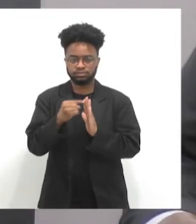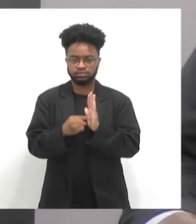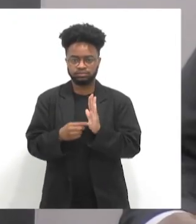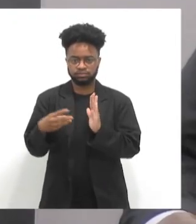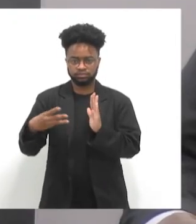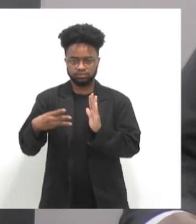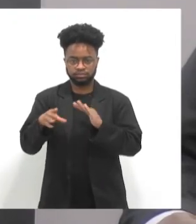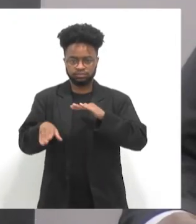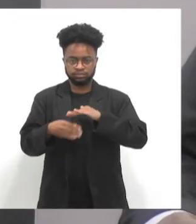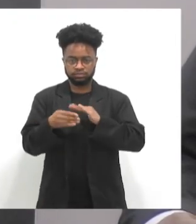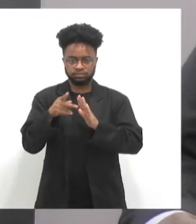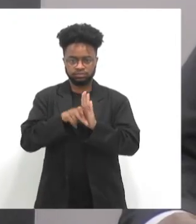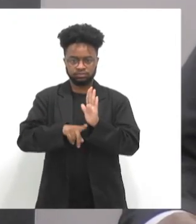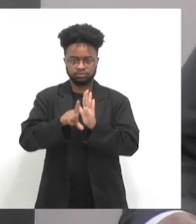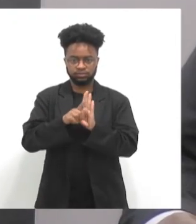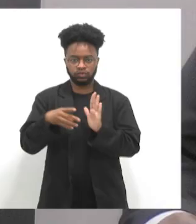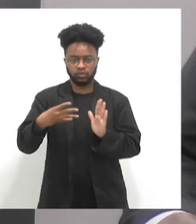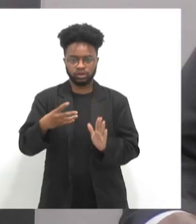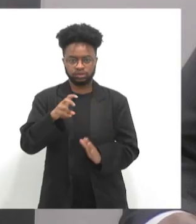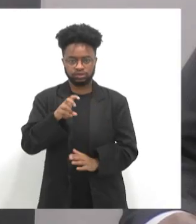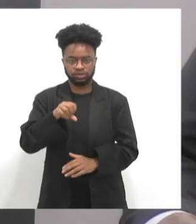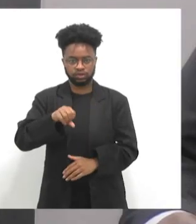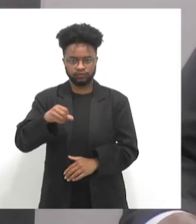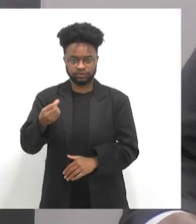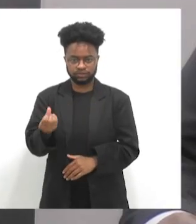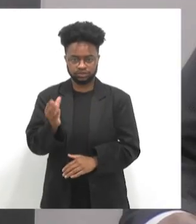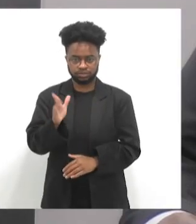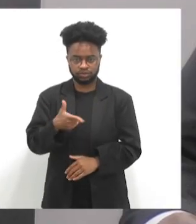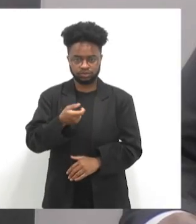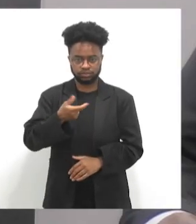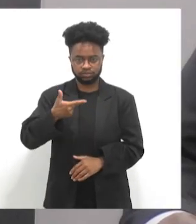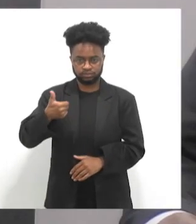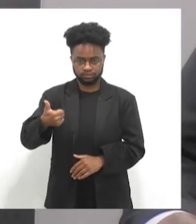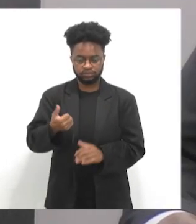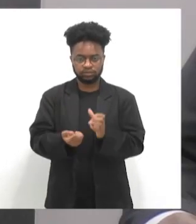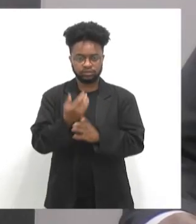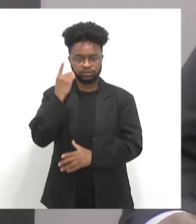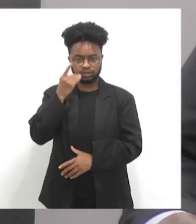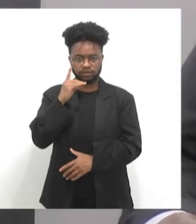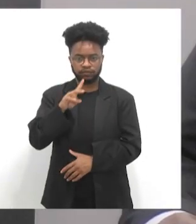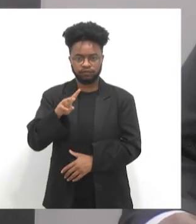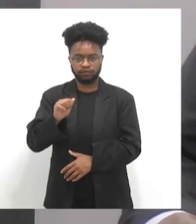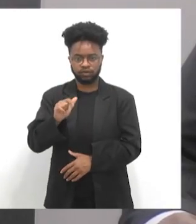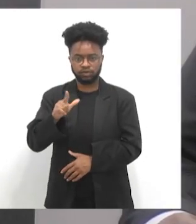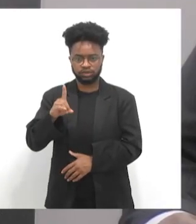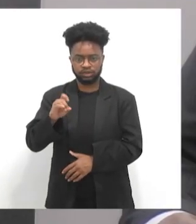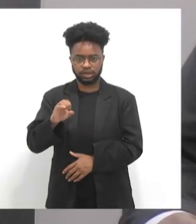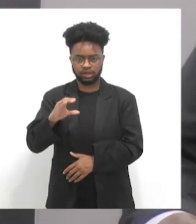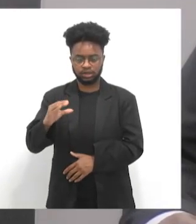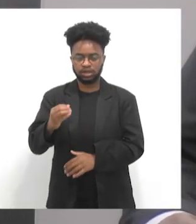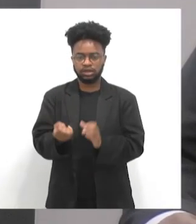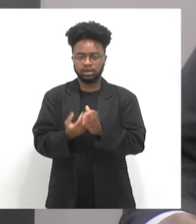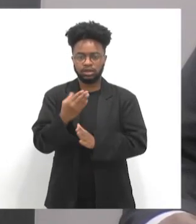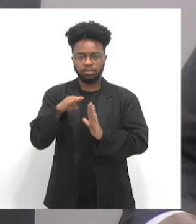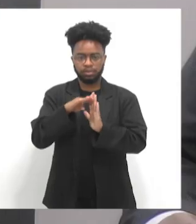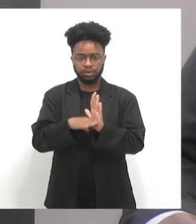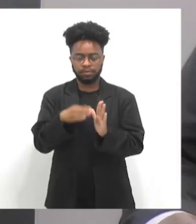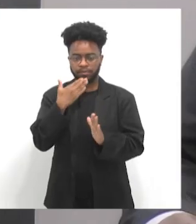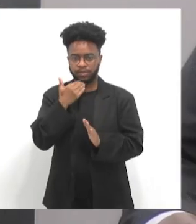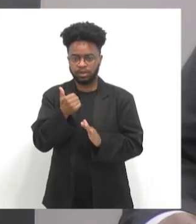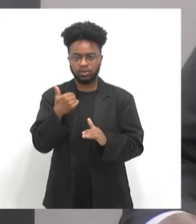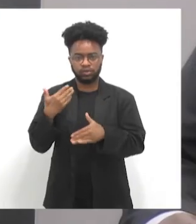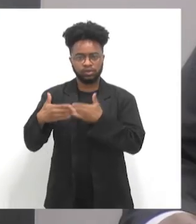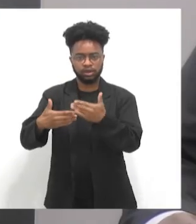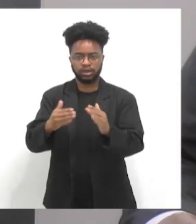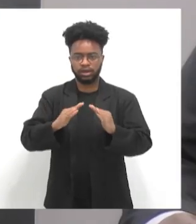projeto de lei número 4.596, de 2021, de autoria do deputado Valdec Carneiro, que cria o Programa de Melhorias Habitacionais e